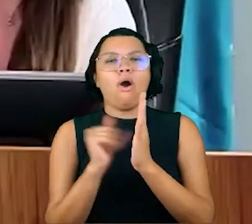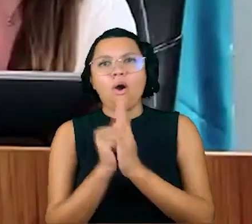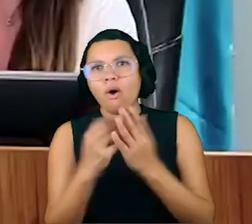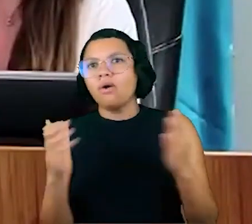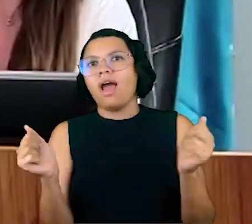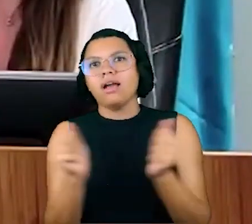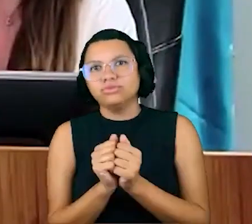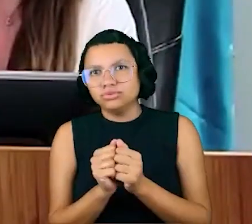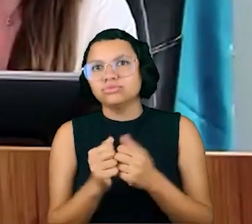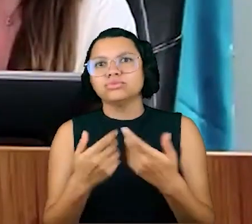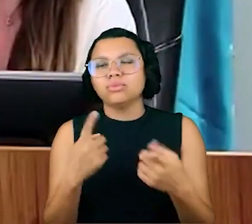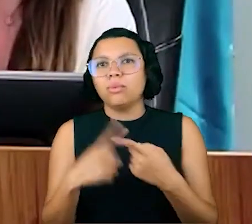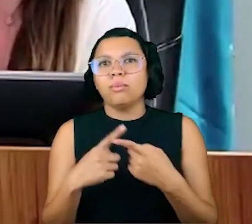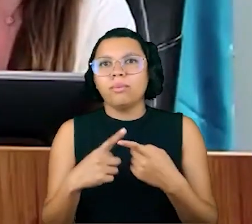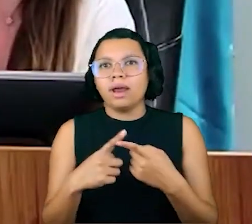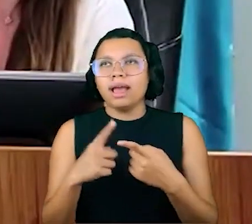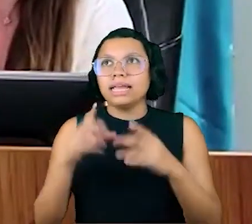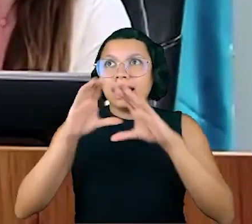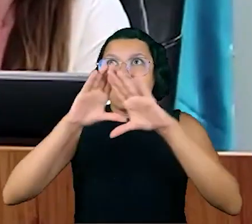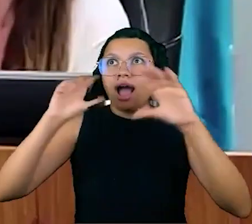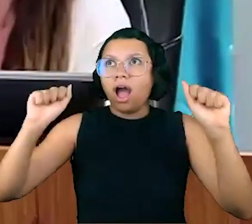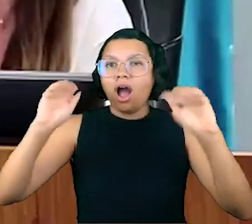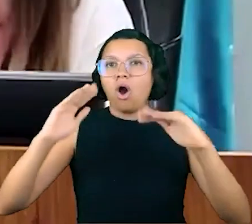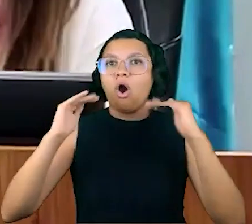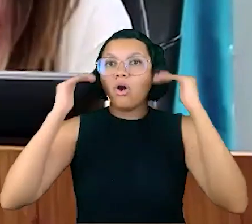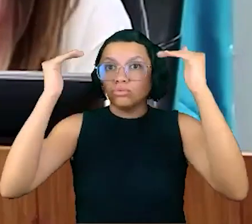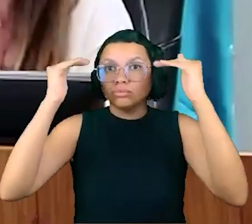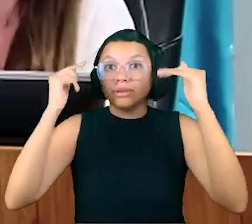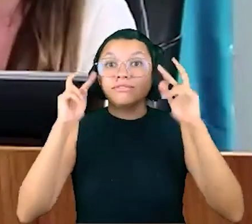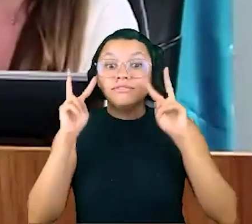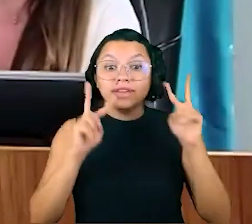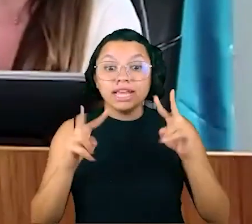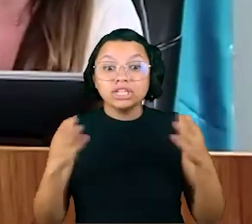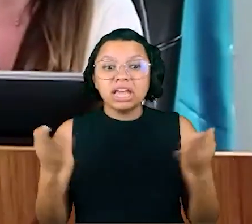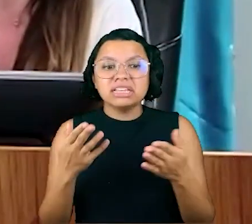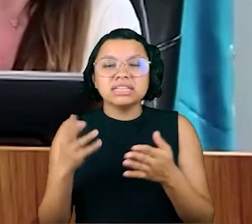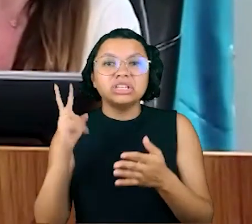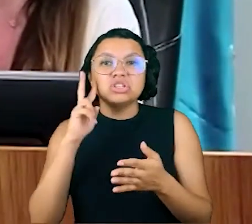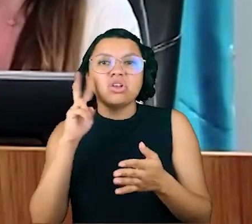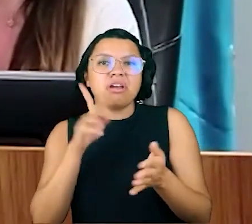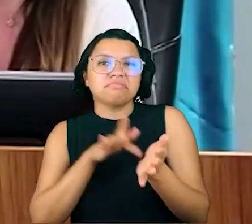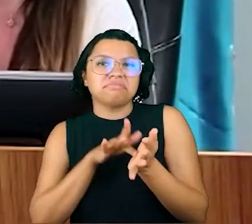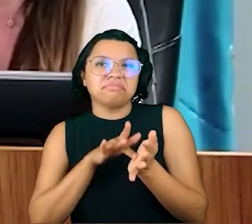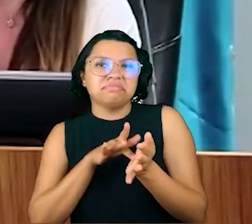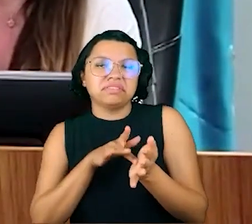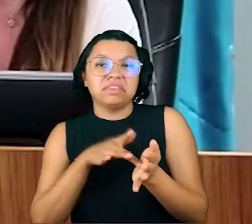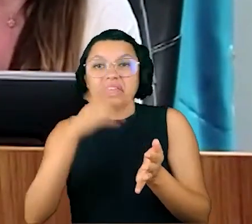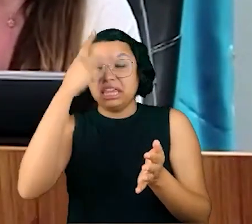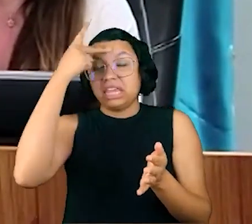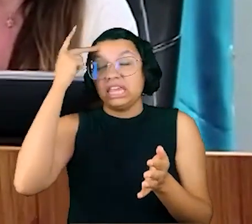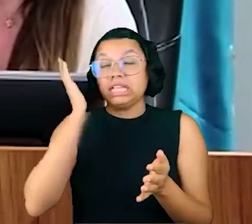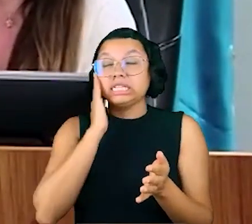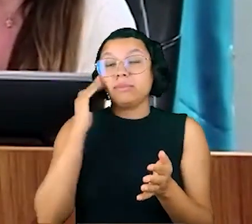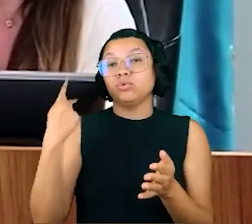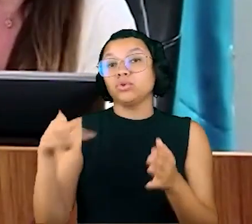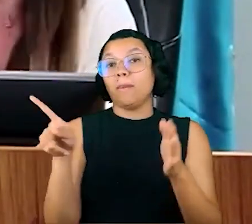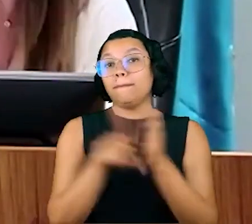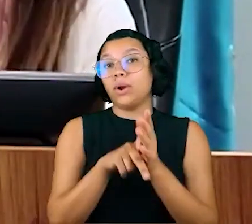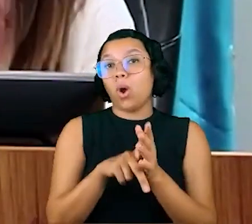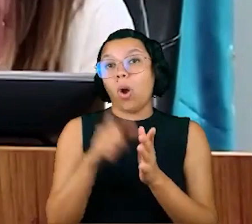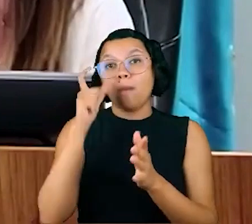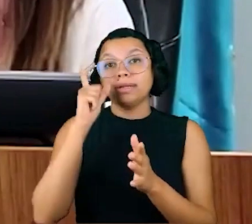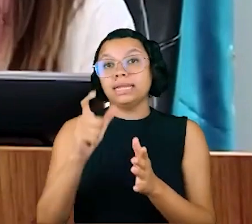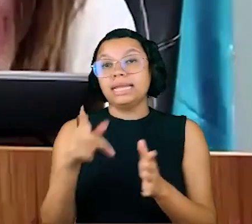nessa mesma novena para que a Corte Suprema reveja essa historinha fiada de que quem sabe do seu próprio interesse é